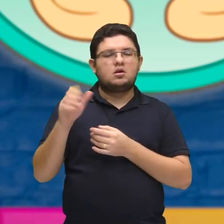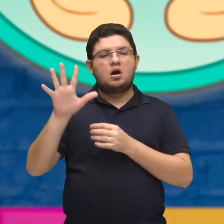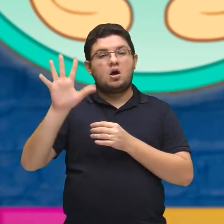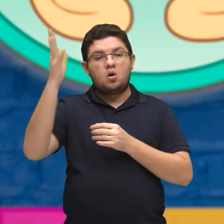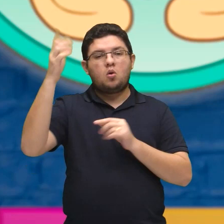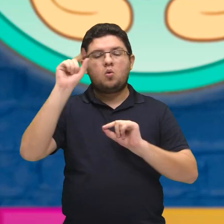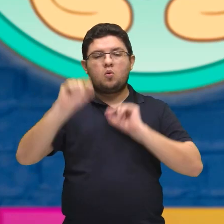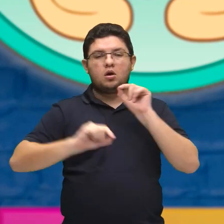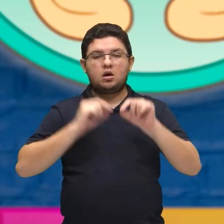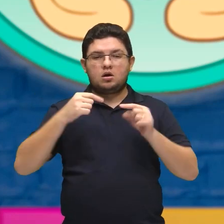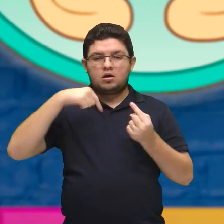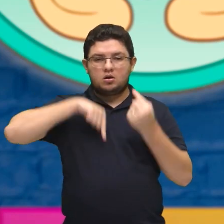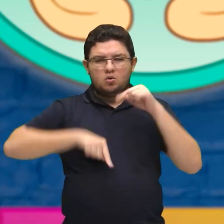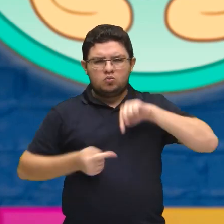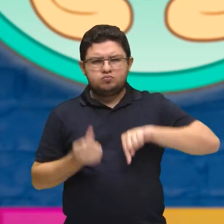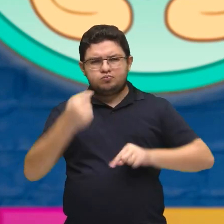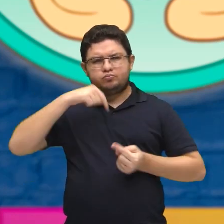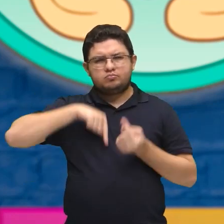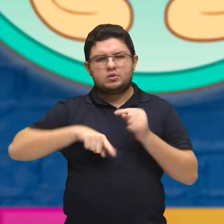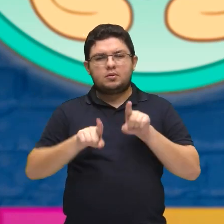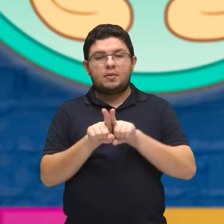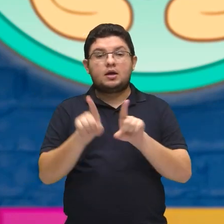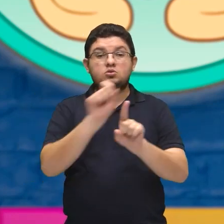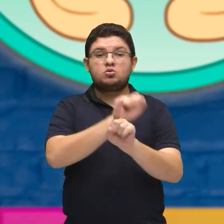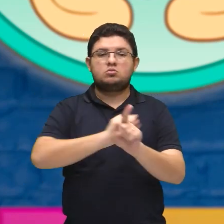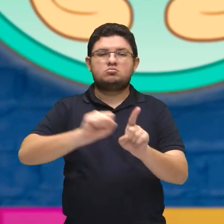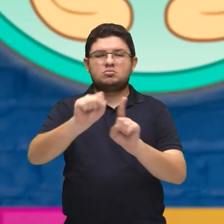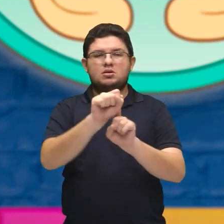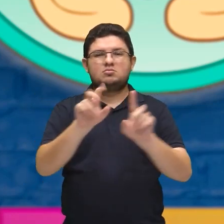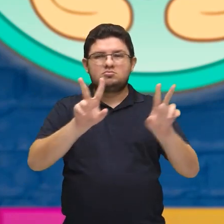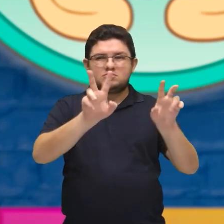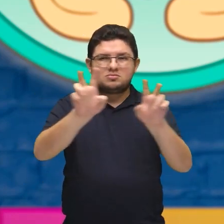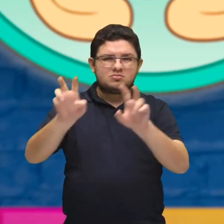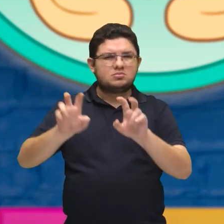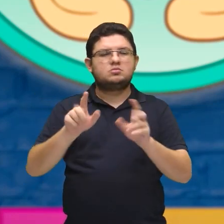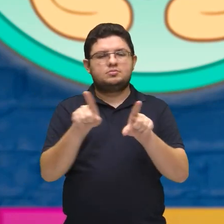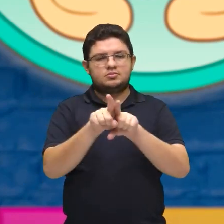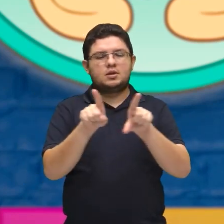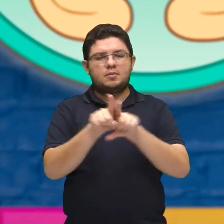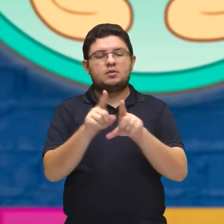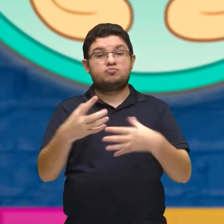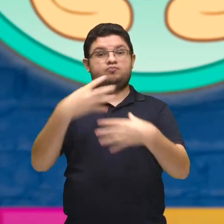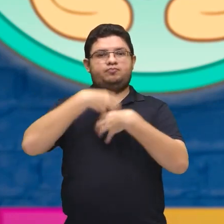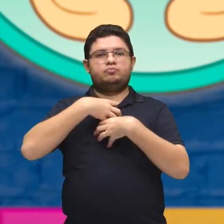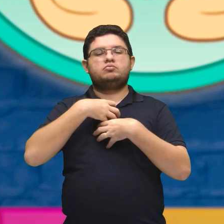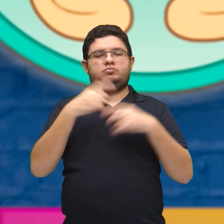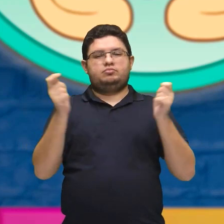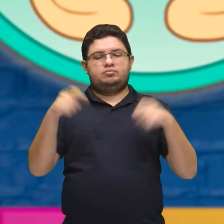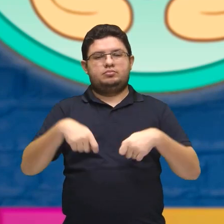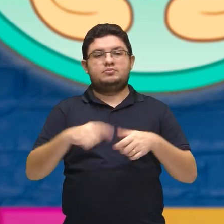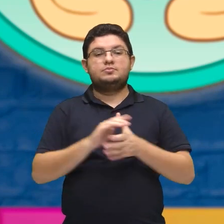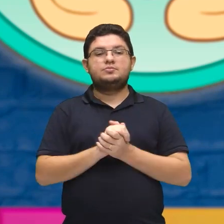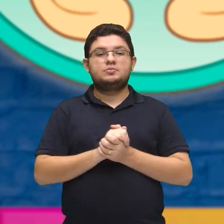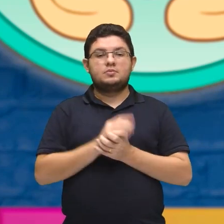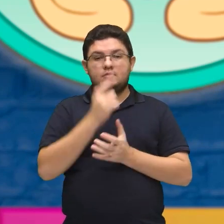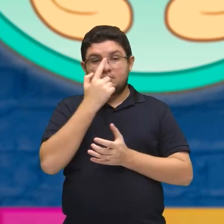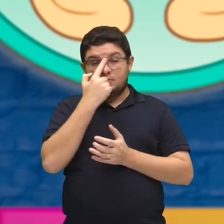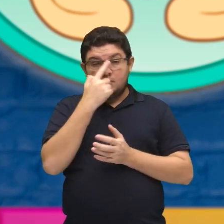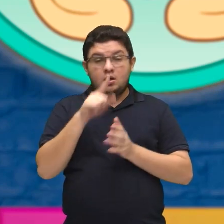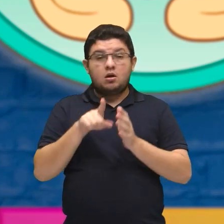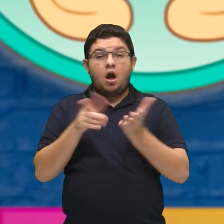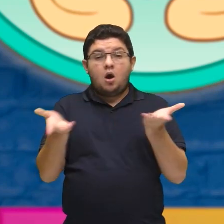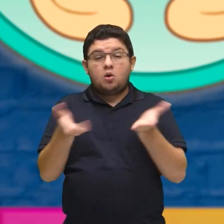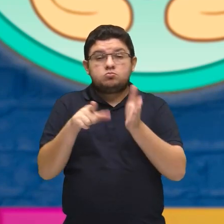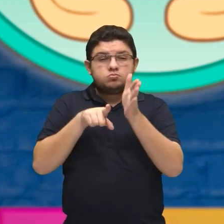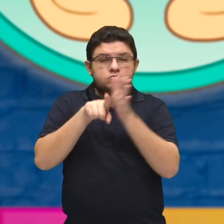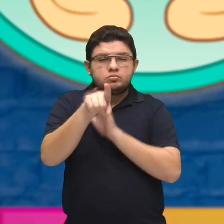abala emocionalmente, tá bom? Aí eu vou fazer uma pergunta para vocês. A gente já verificou a situação